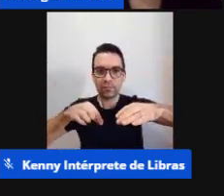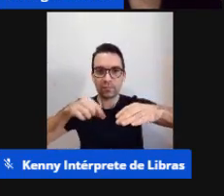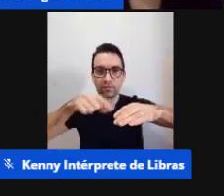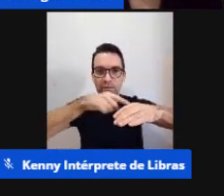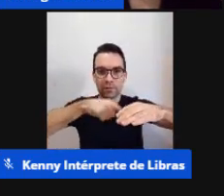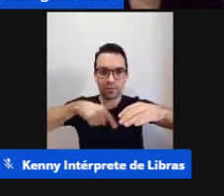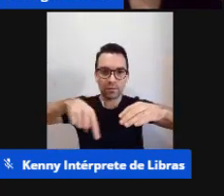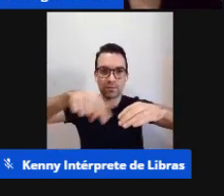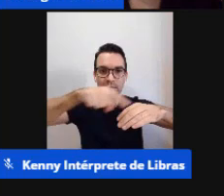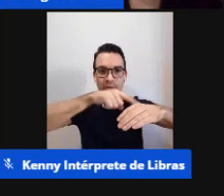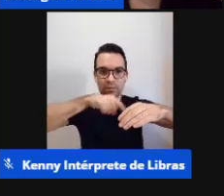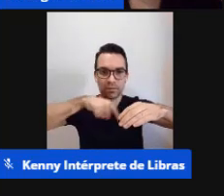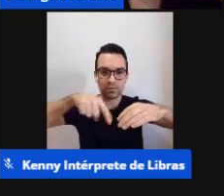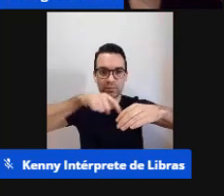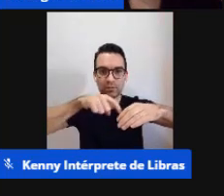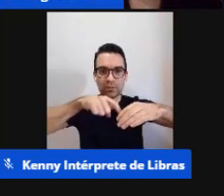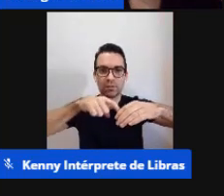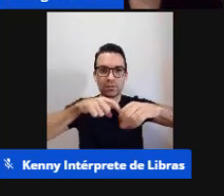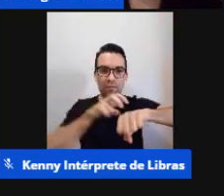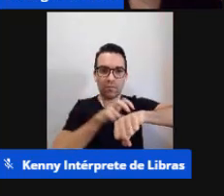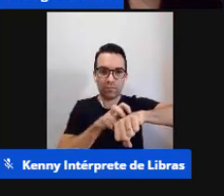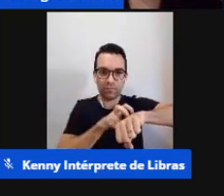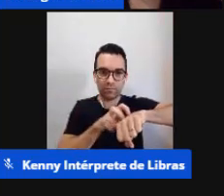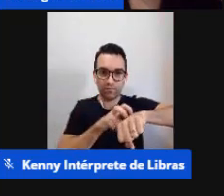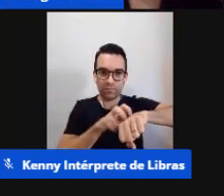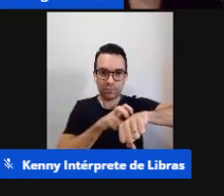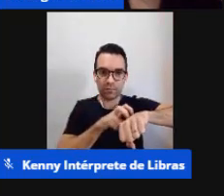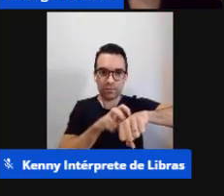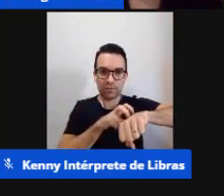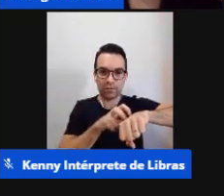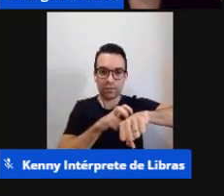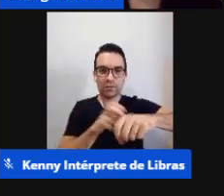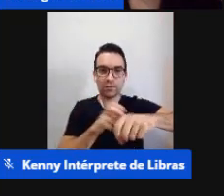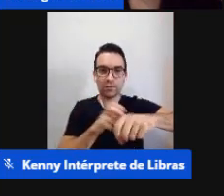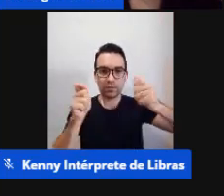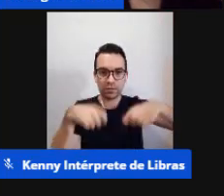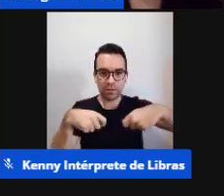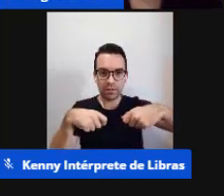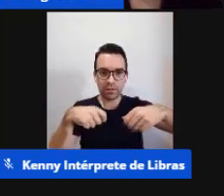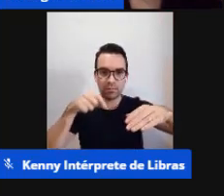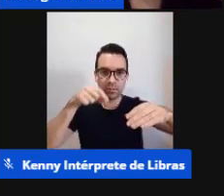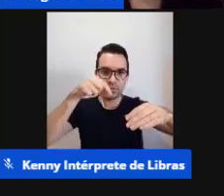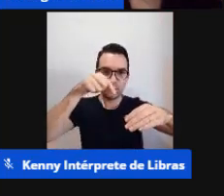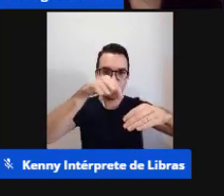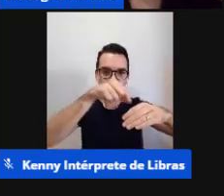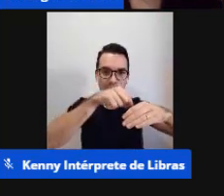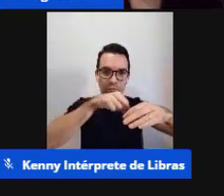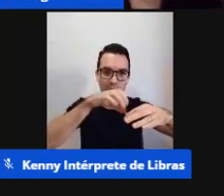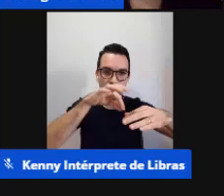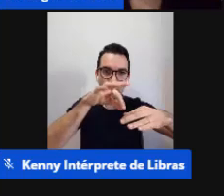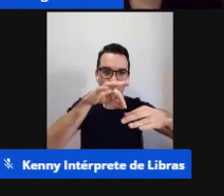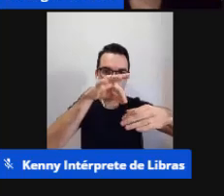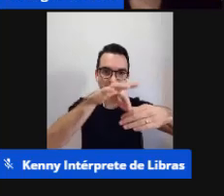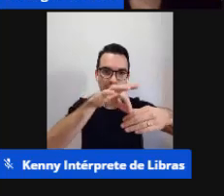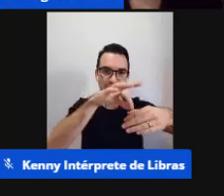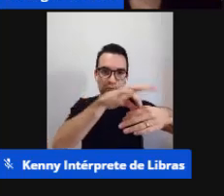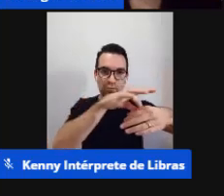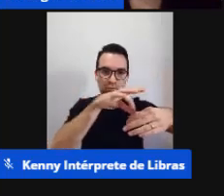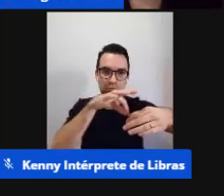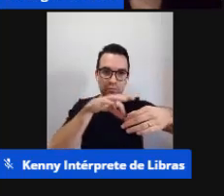no outro a gente vai colocar o palito de picolé no mesmo procedimento, tá? Vai colocando,